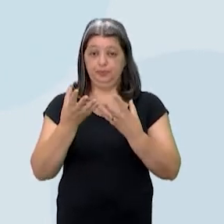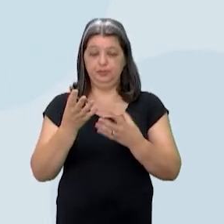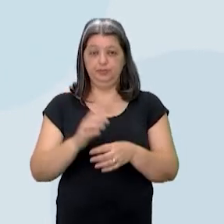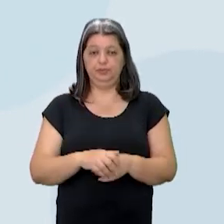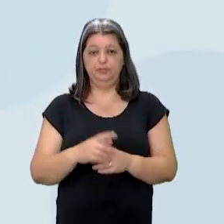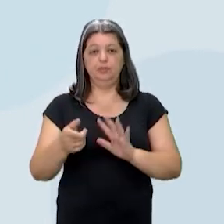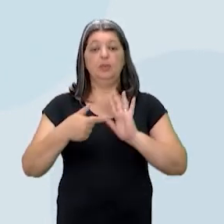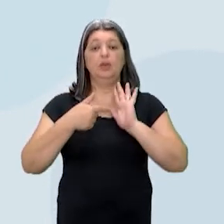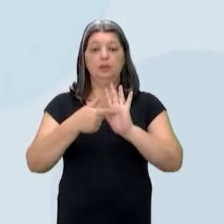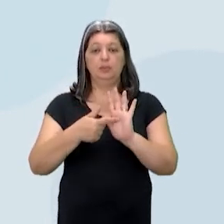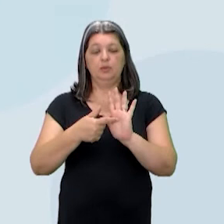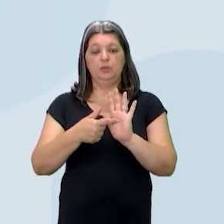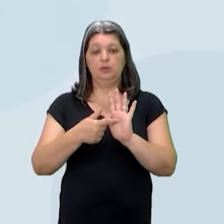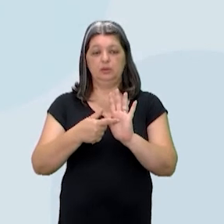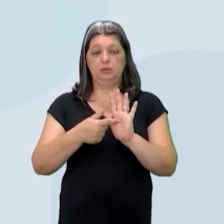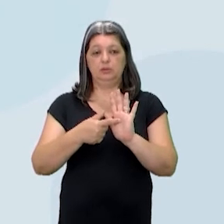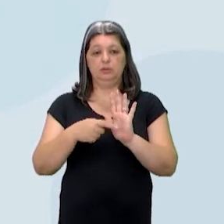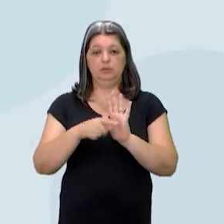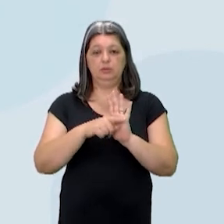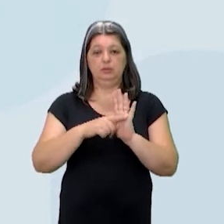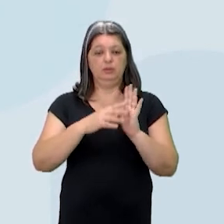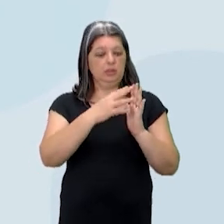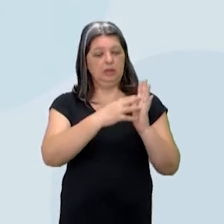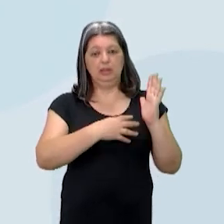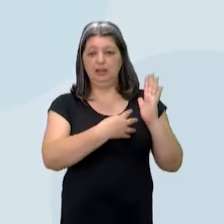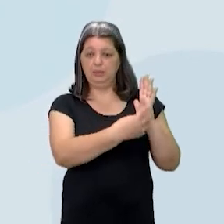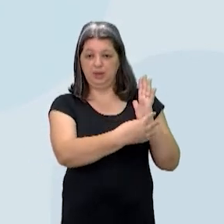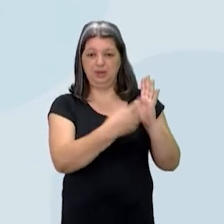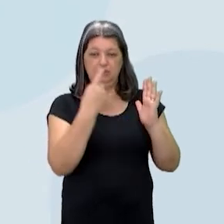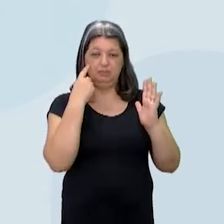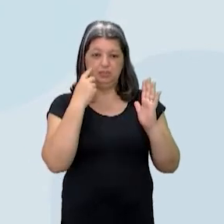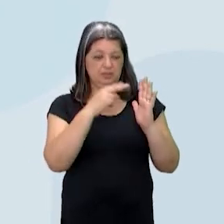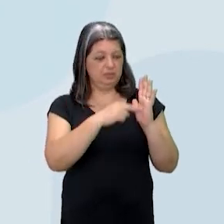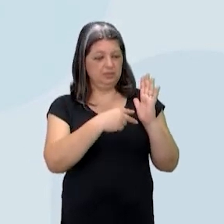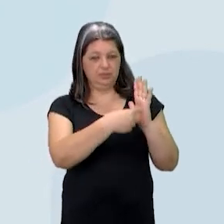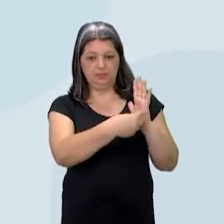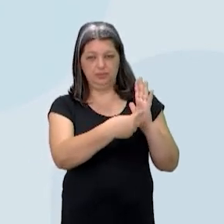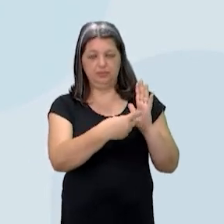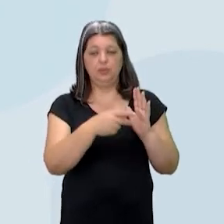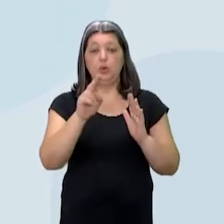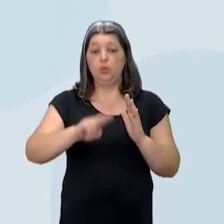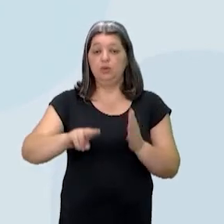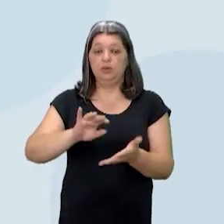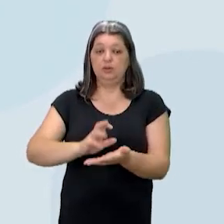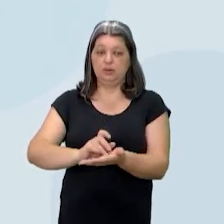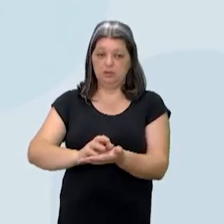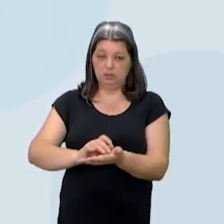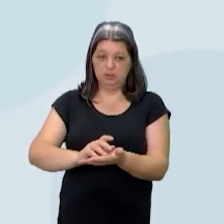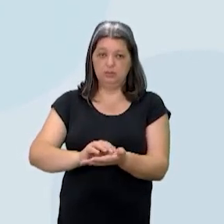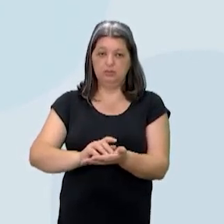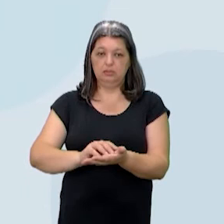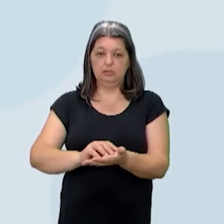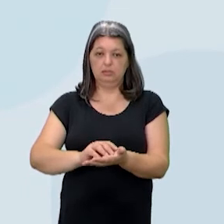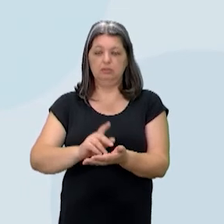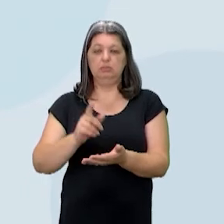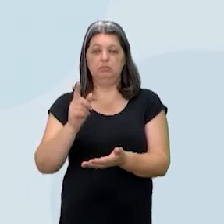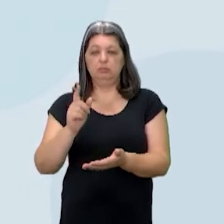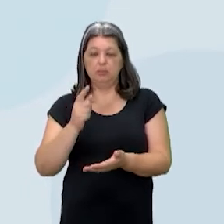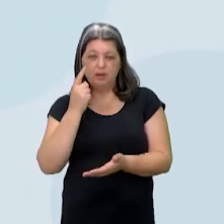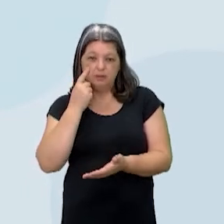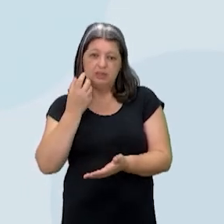estão apresentadas aqui nesta tabelinha, tá certo? Utilize uma calculadora para validar os